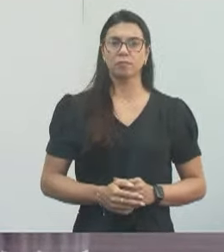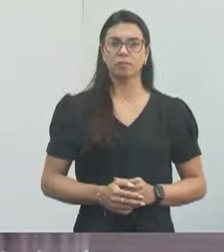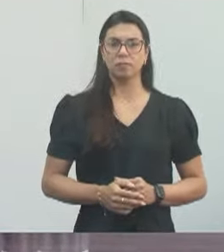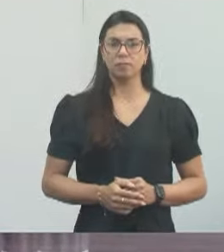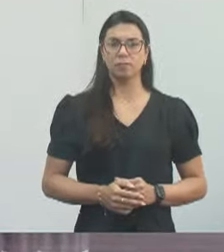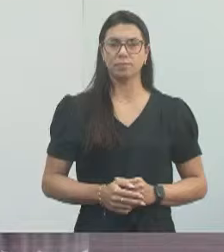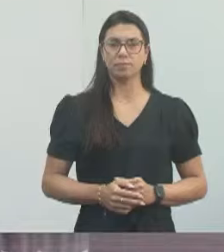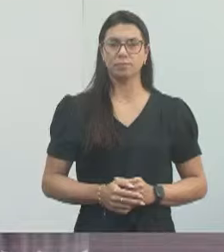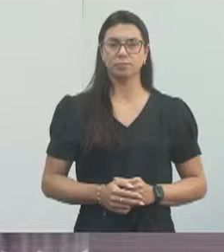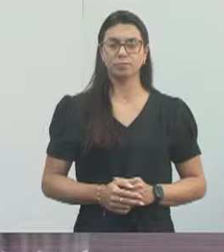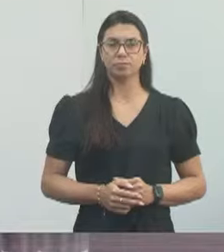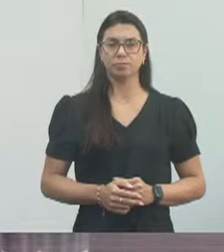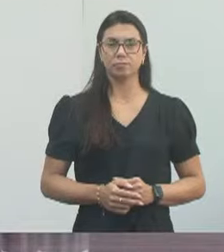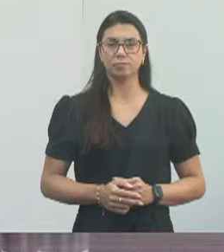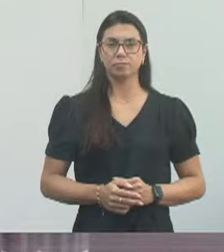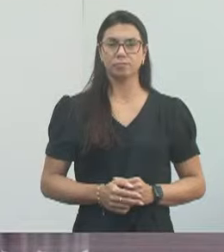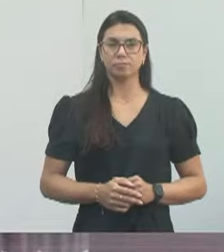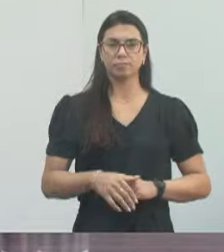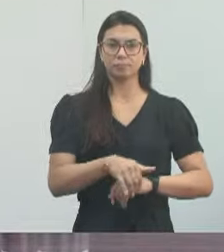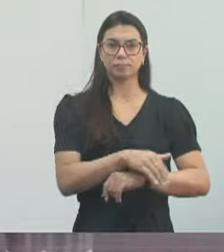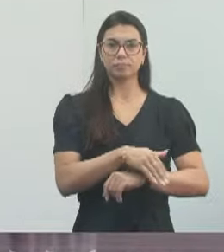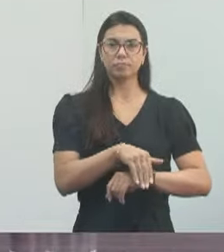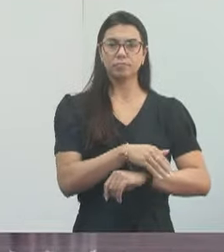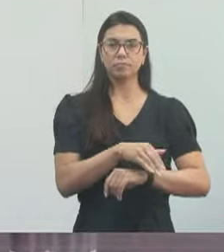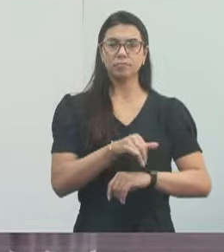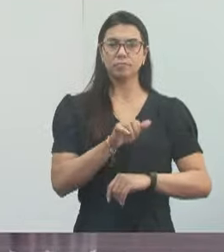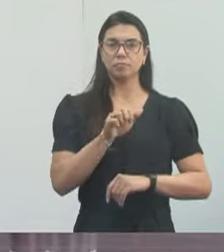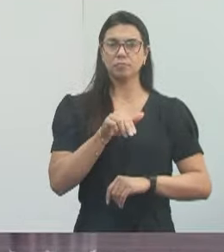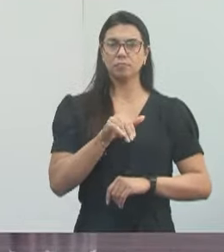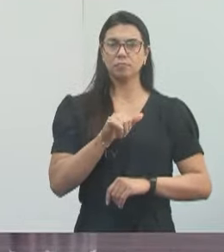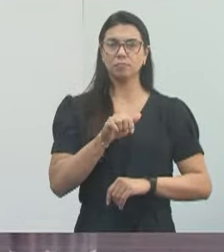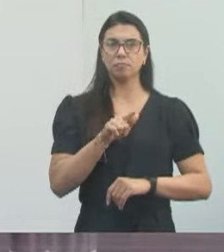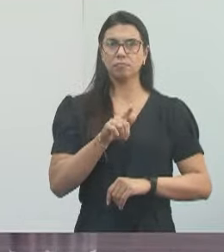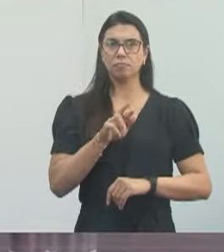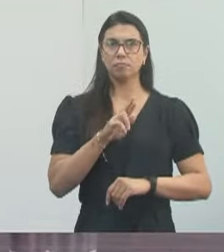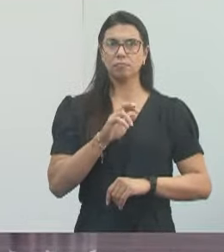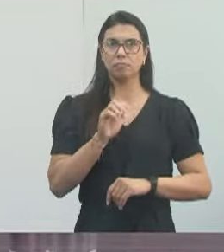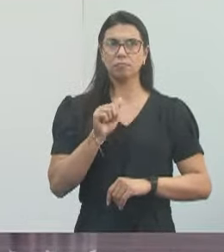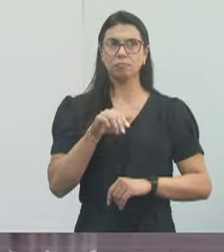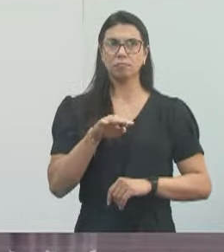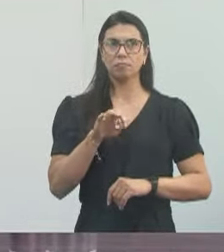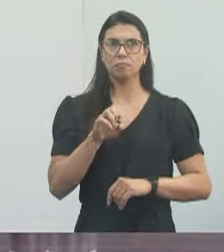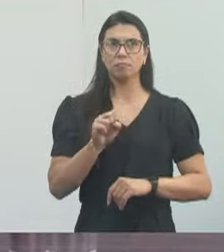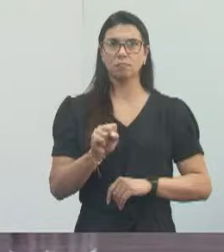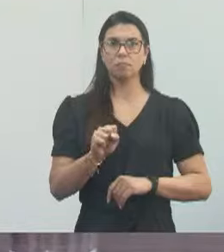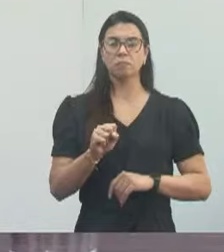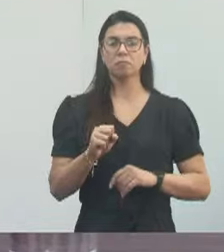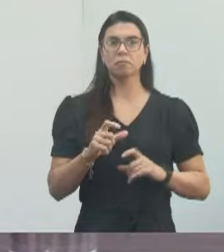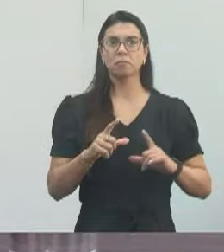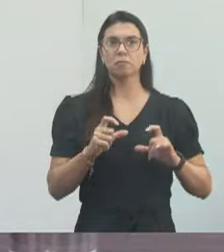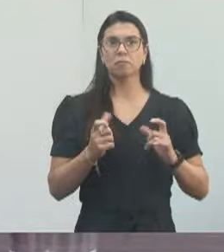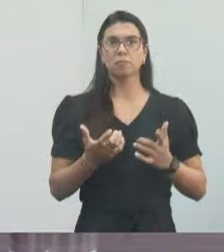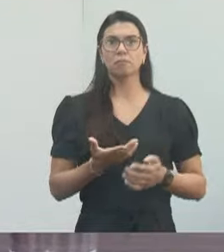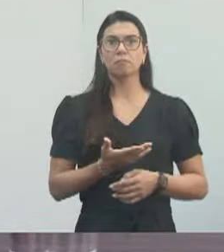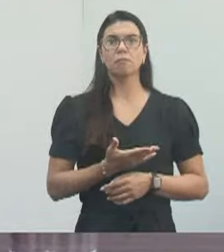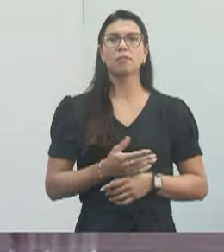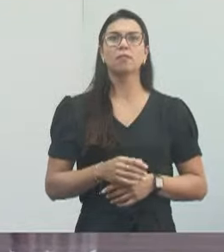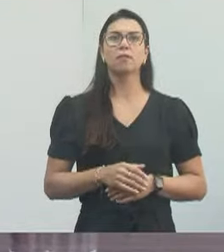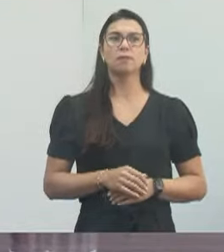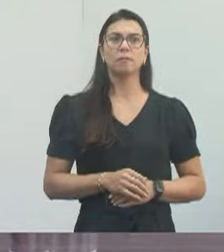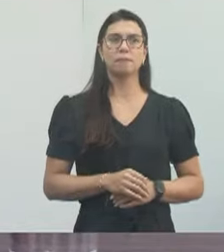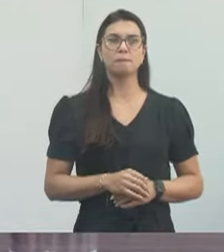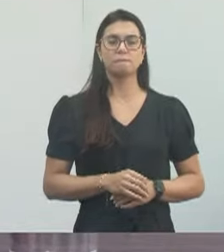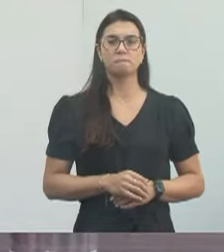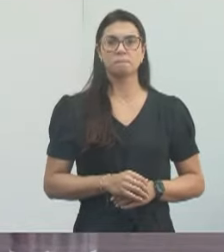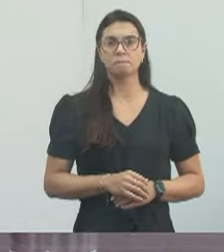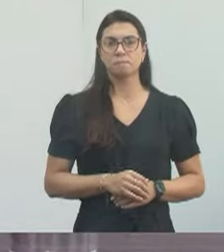foto Avenida dos Migrantes é o parque minha lua outra foto